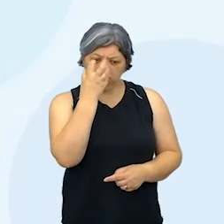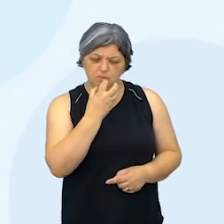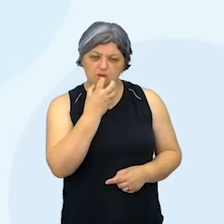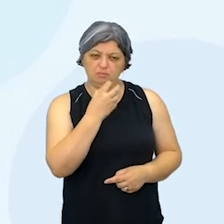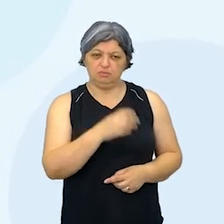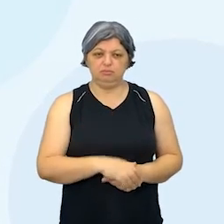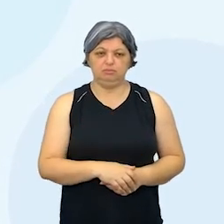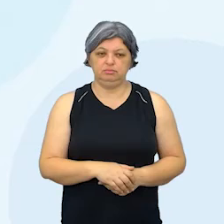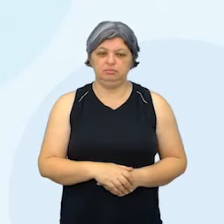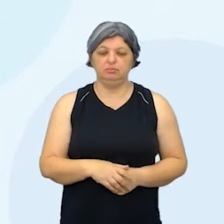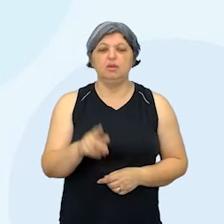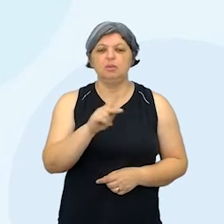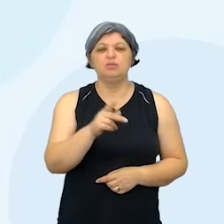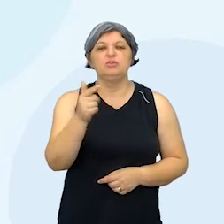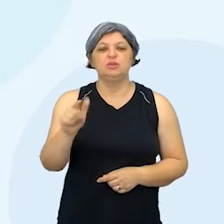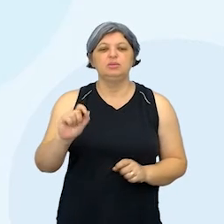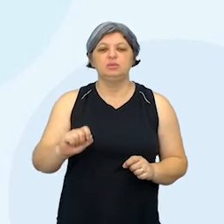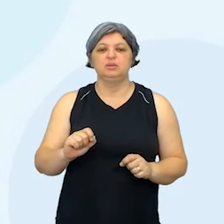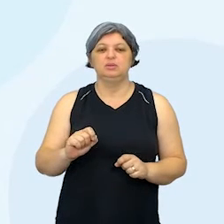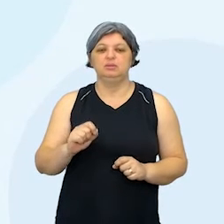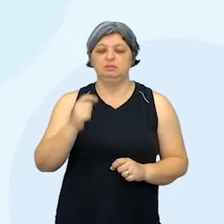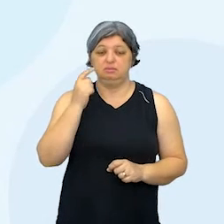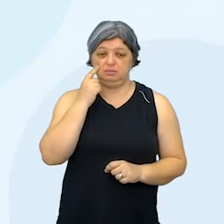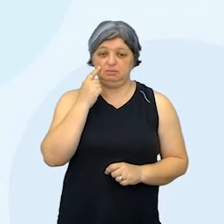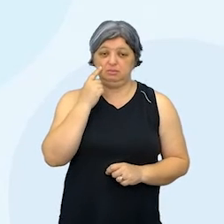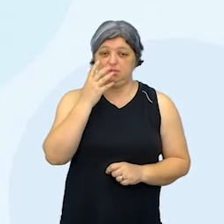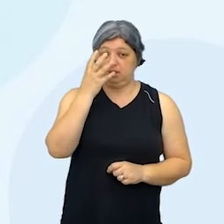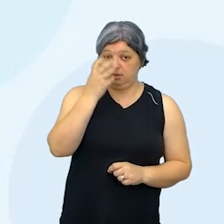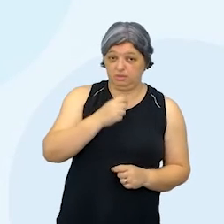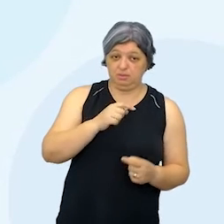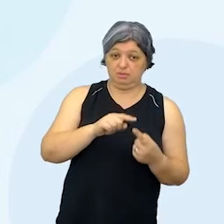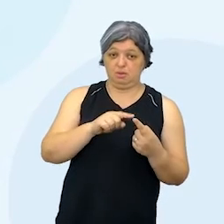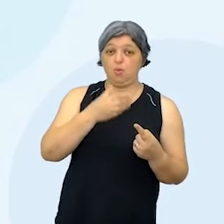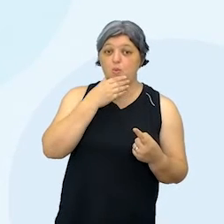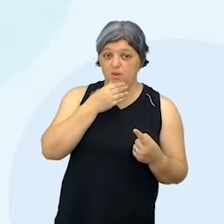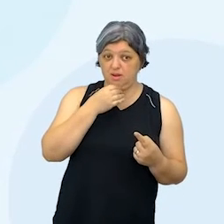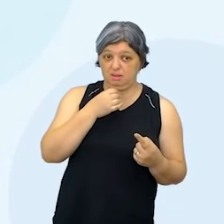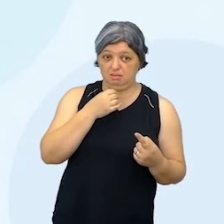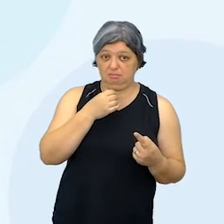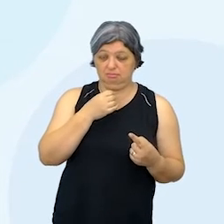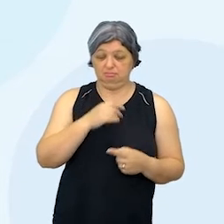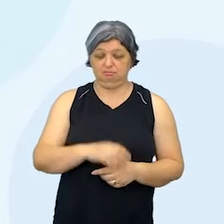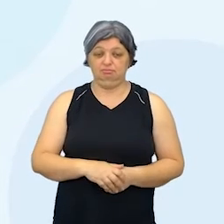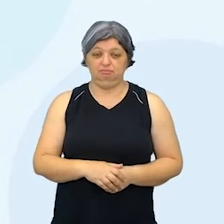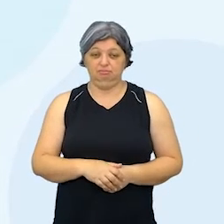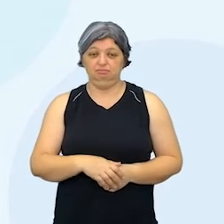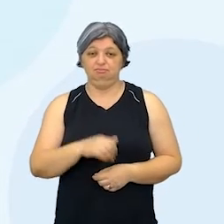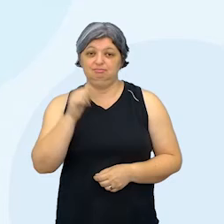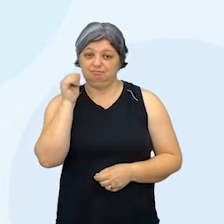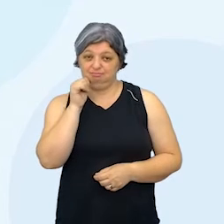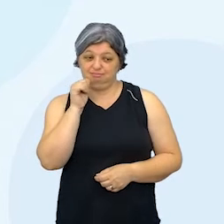diz que ele está bravo com ela. Ele que está bravo com ela.